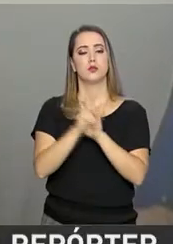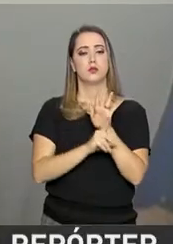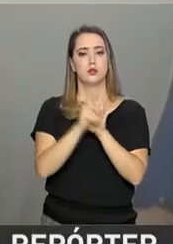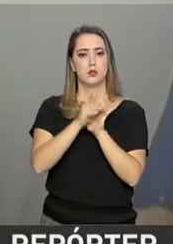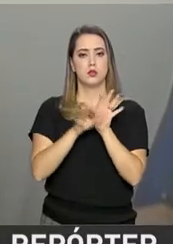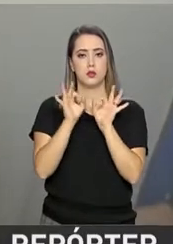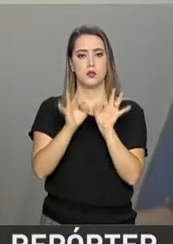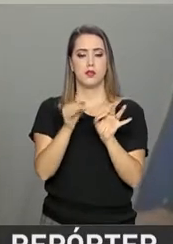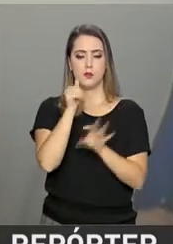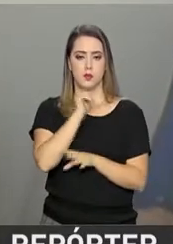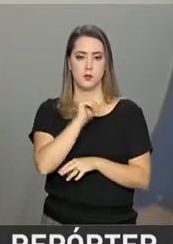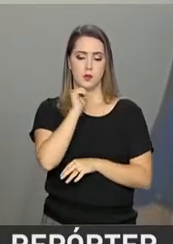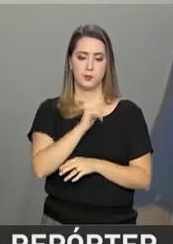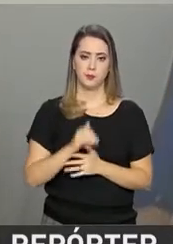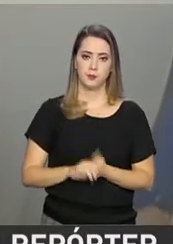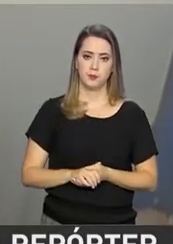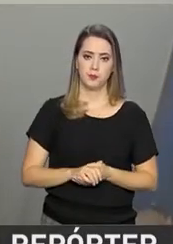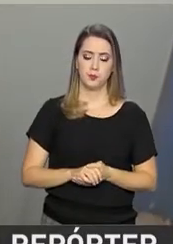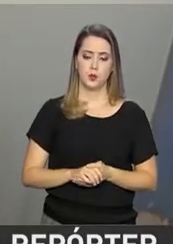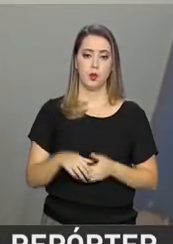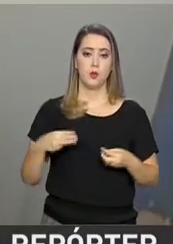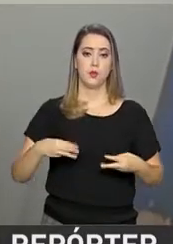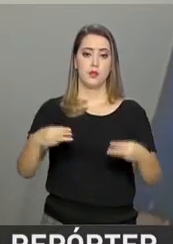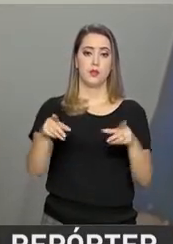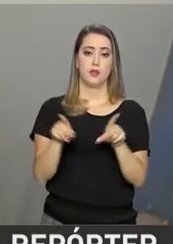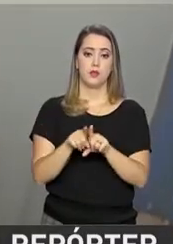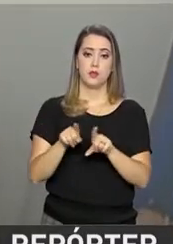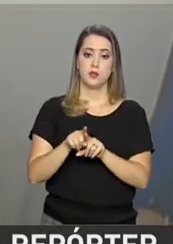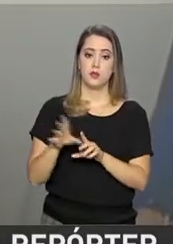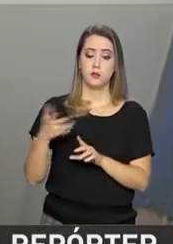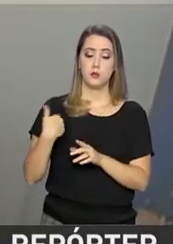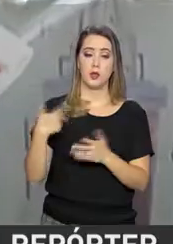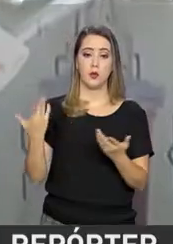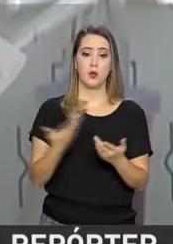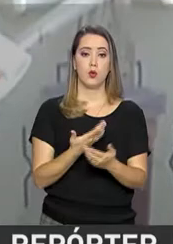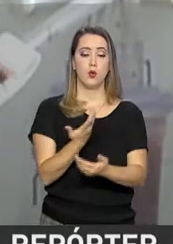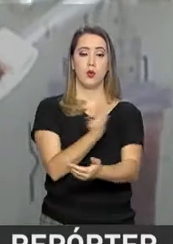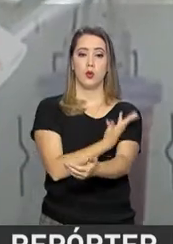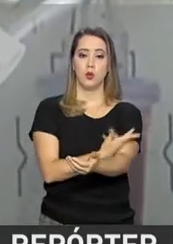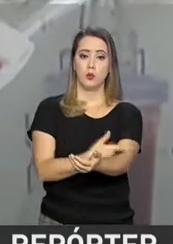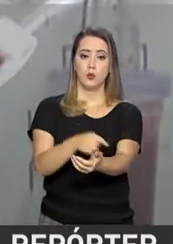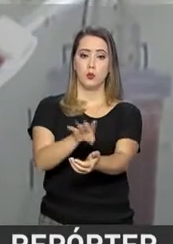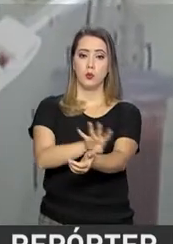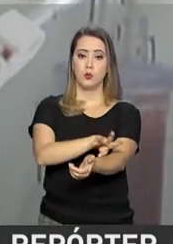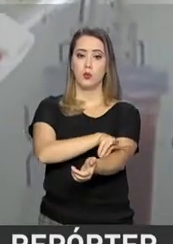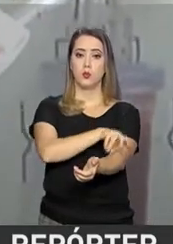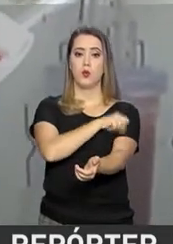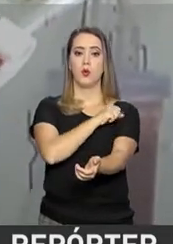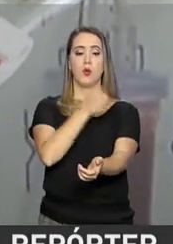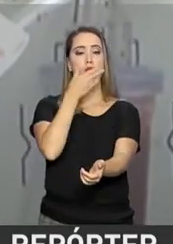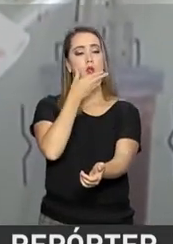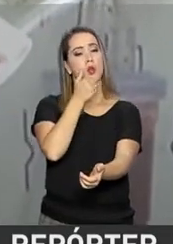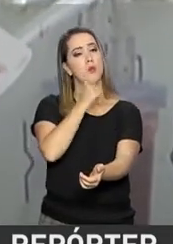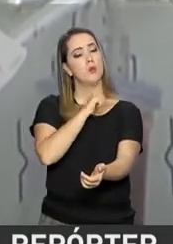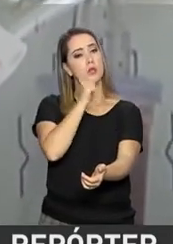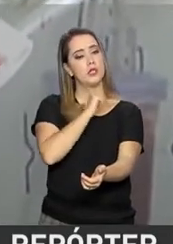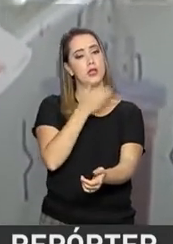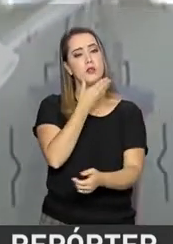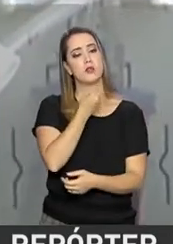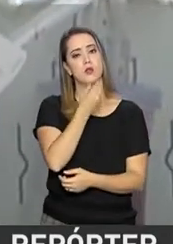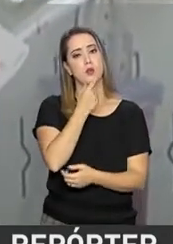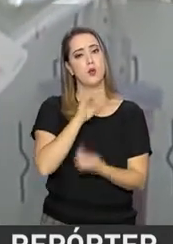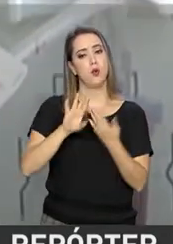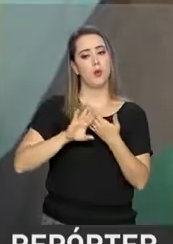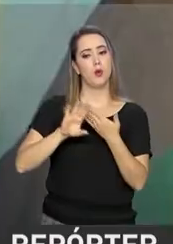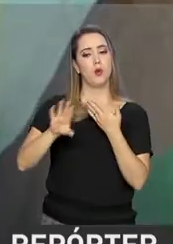ministério anunciou ainda que vai incorporar o procedimento de hemodiálise para pacientes mulheres ou homens fora das